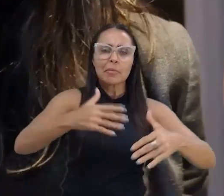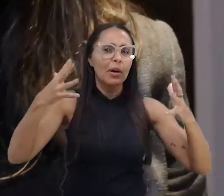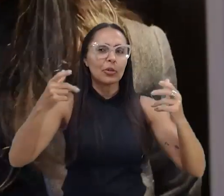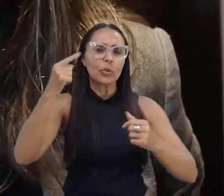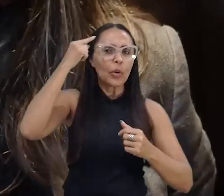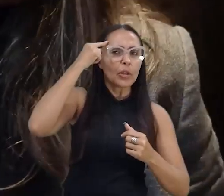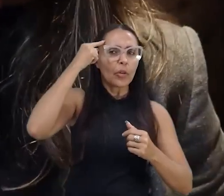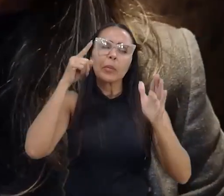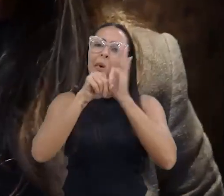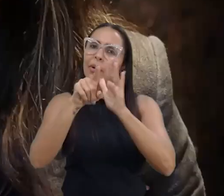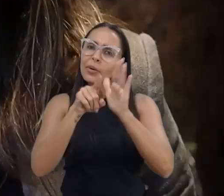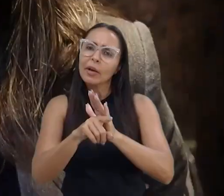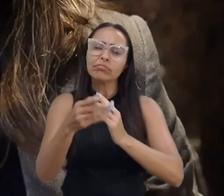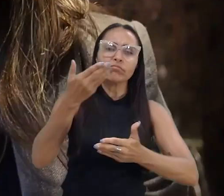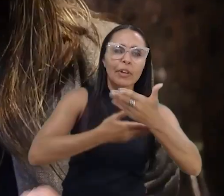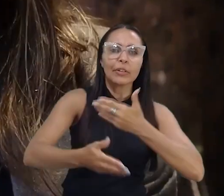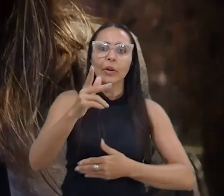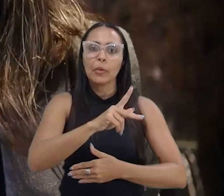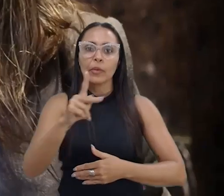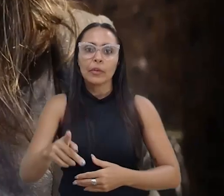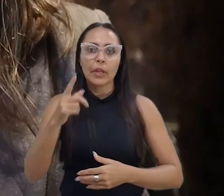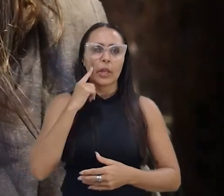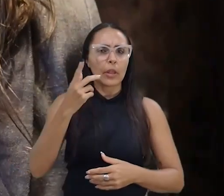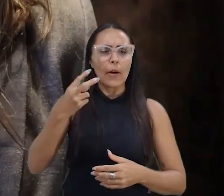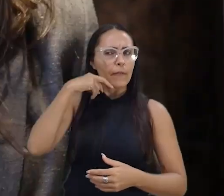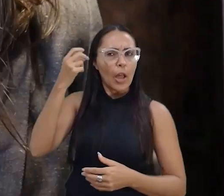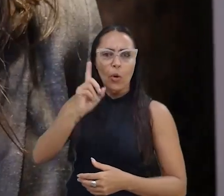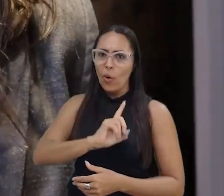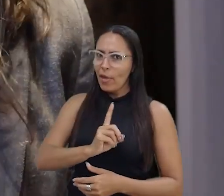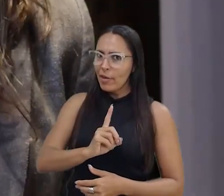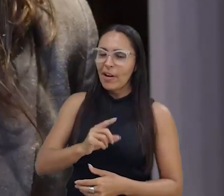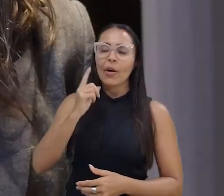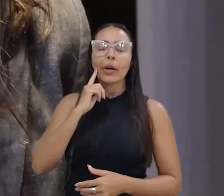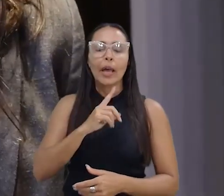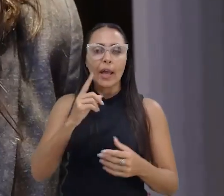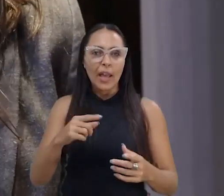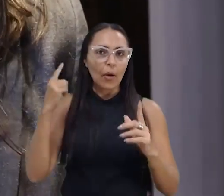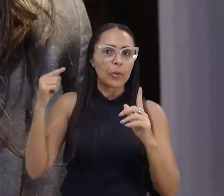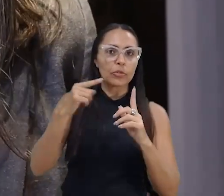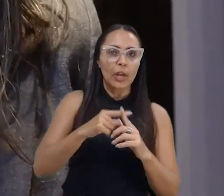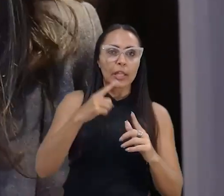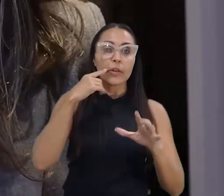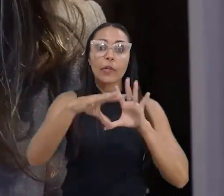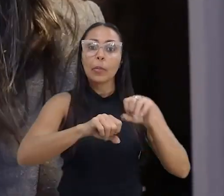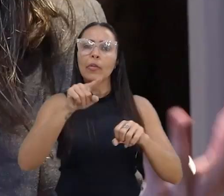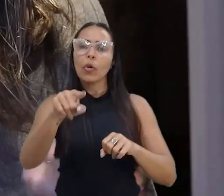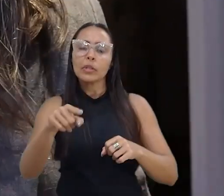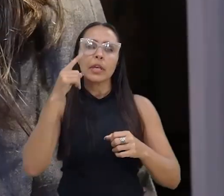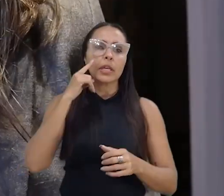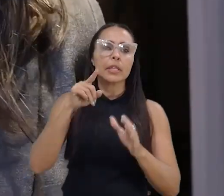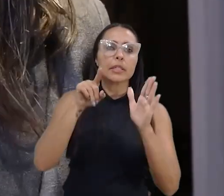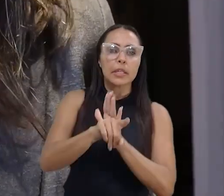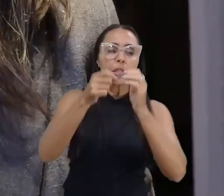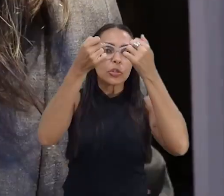tirar dúvidas, interagir com os professores, não ficarem acanhados, porque o material realmente tem o intuito de formar vocês e tirar essas dúvidas,